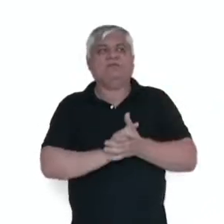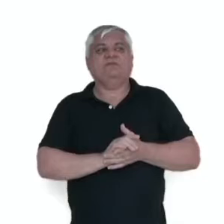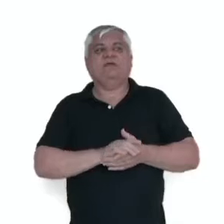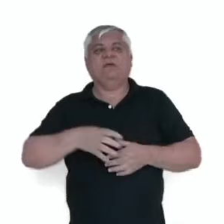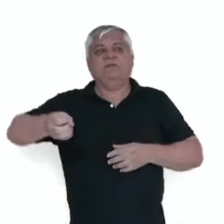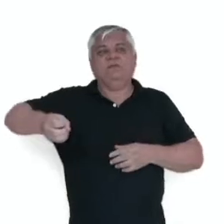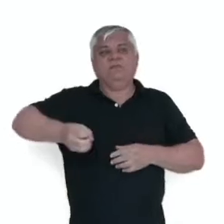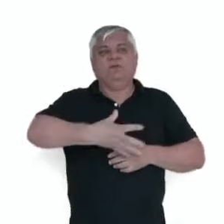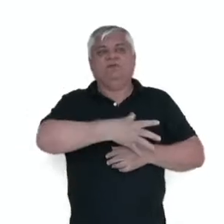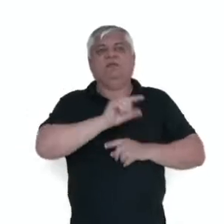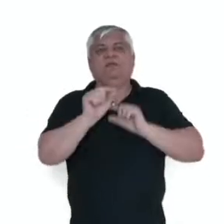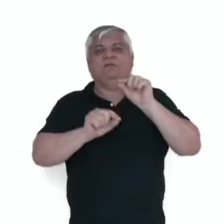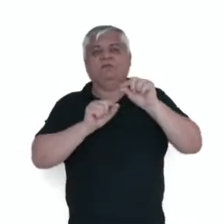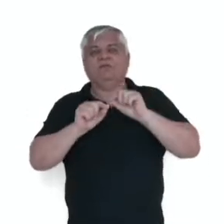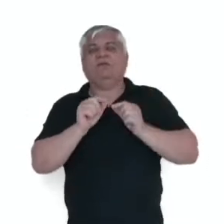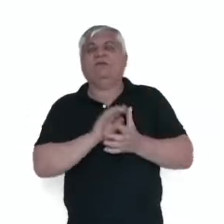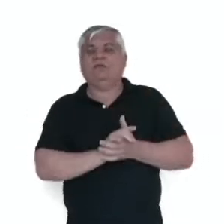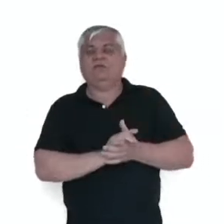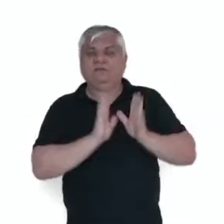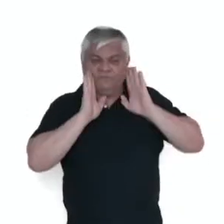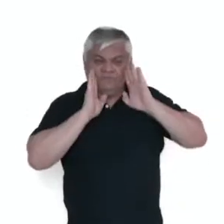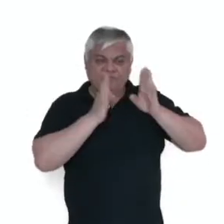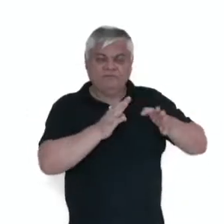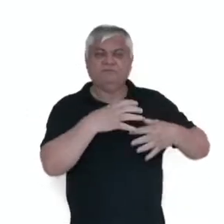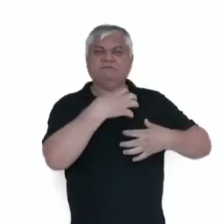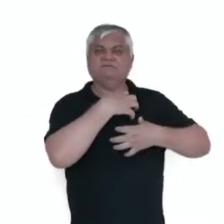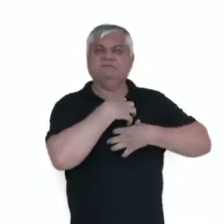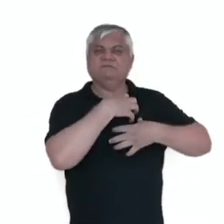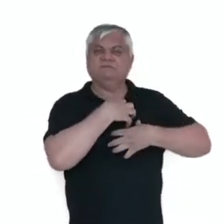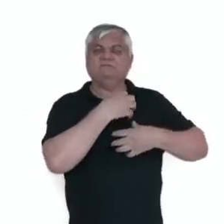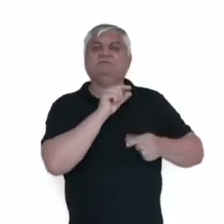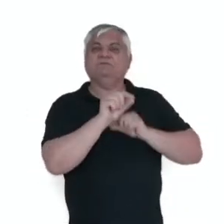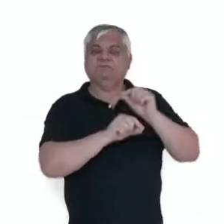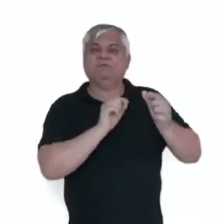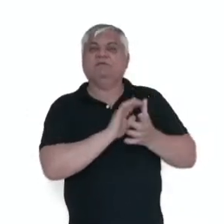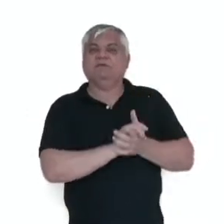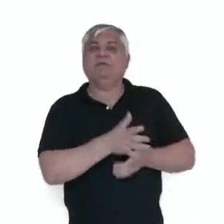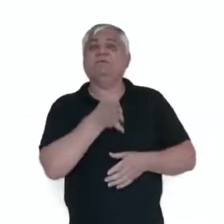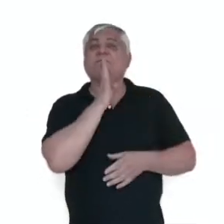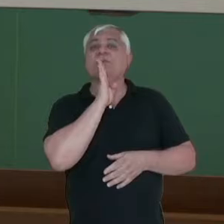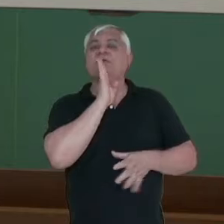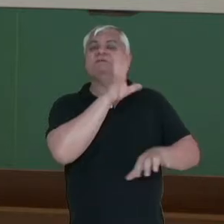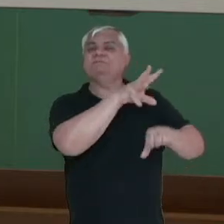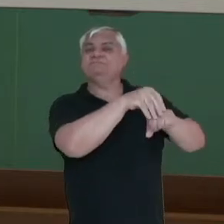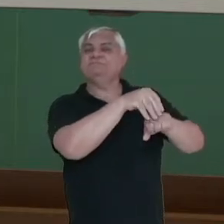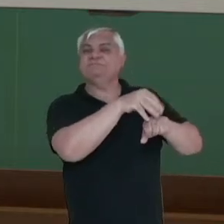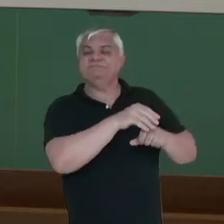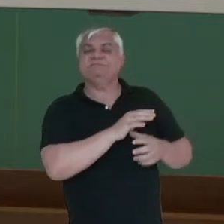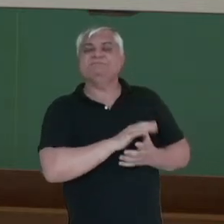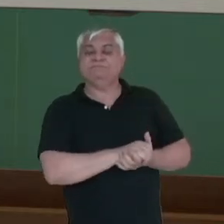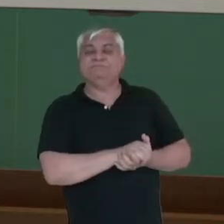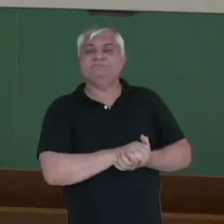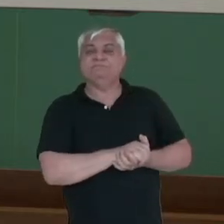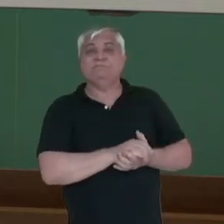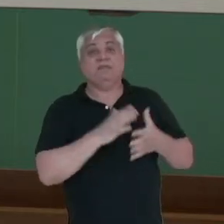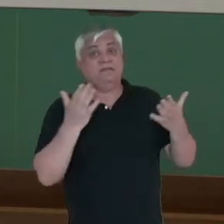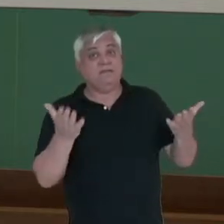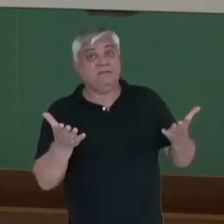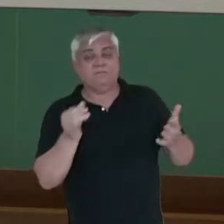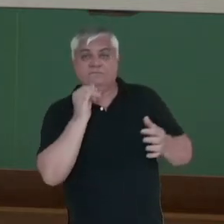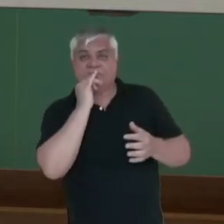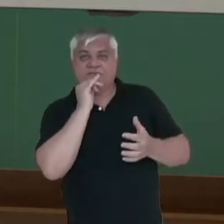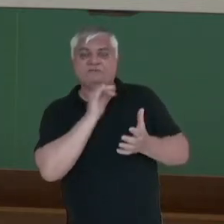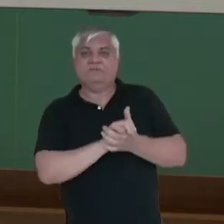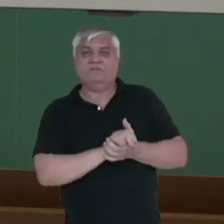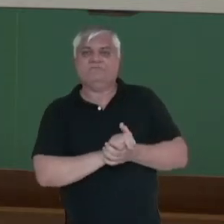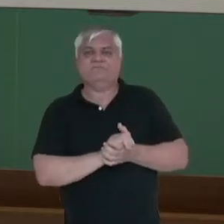modernidade que dá ênfase ao papel dos sentidos no processo do conhecimento. Em oposição, podemos citar